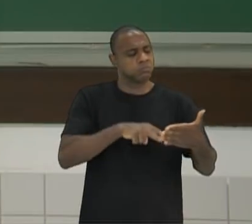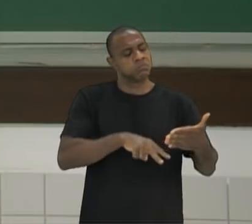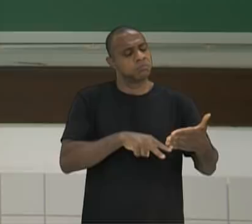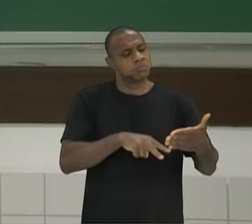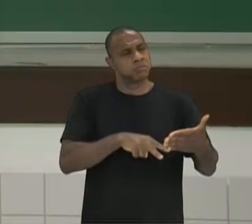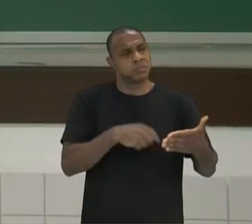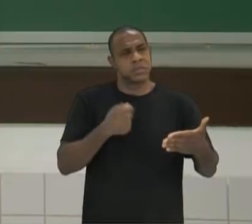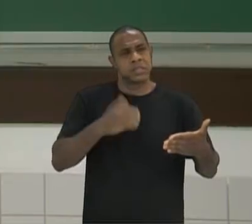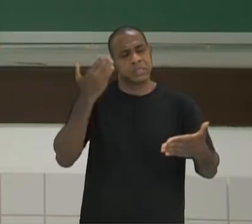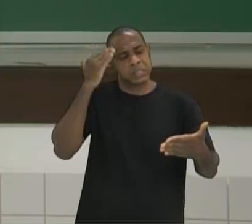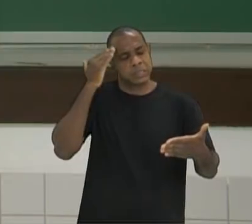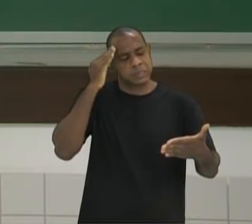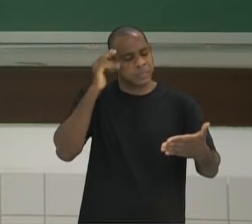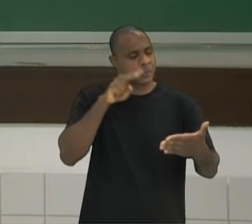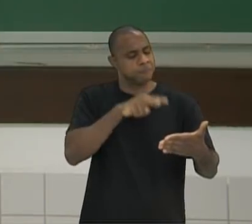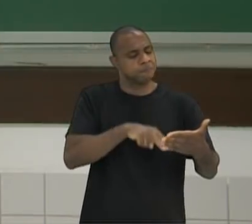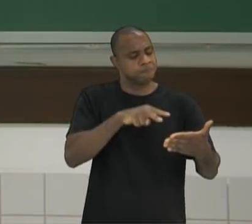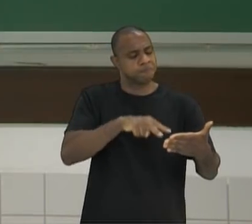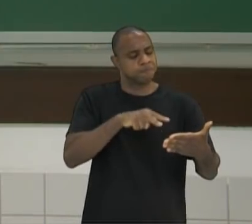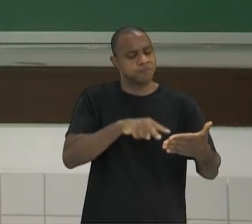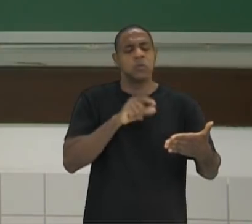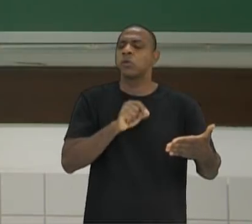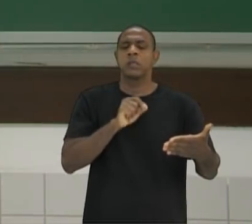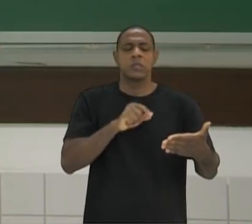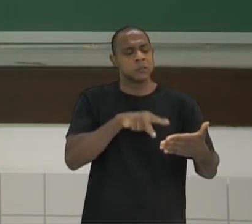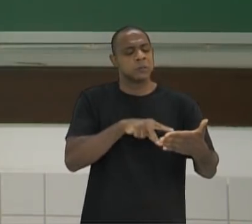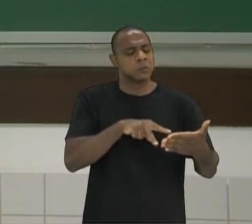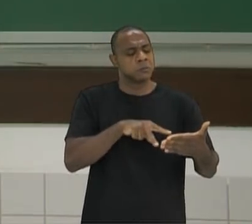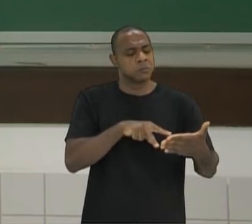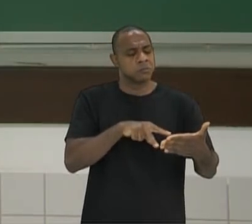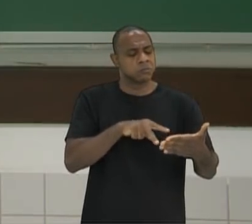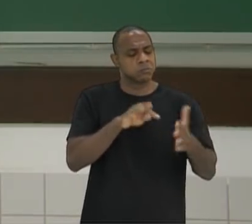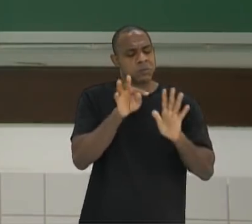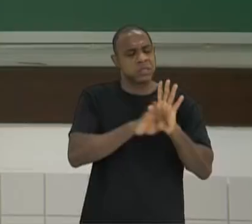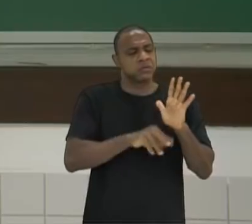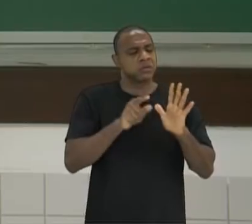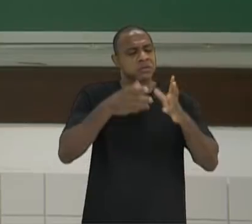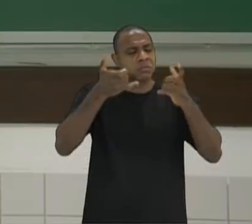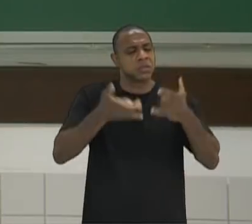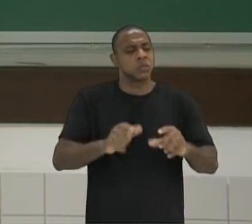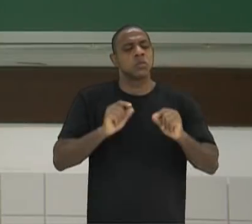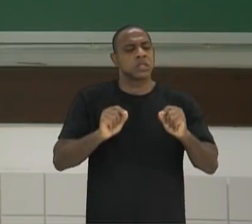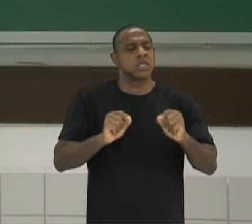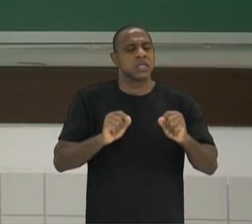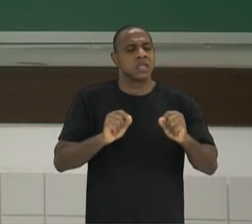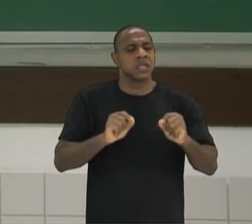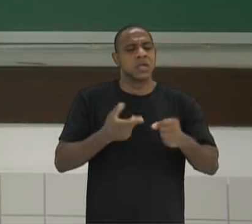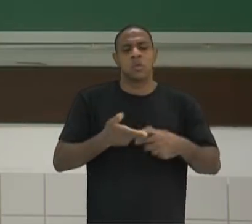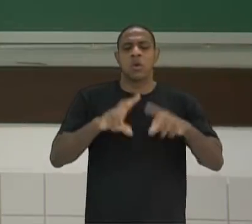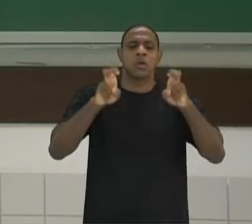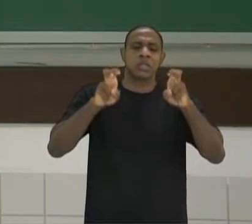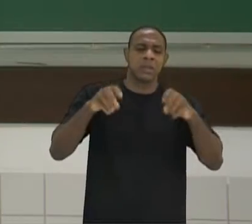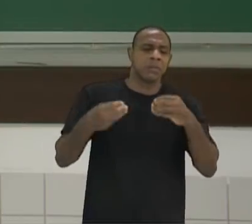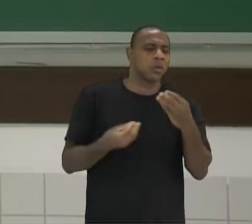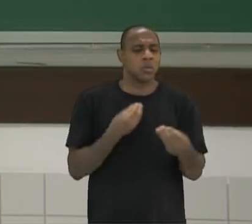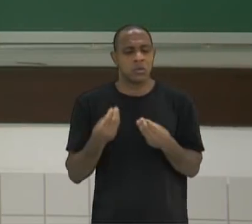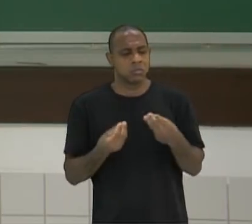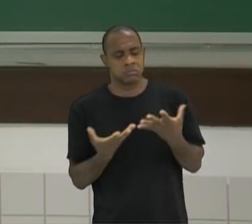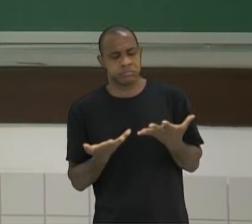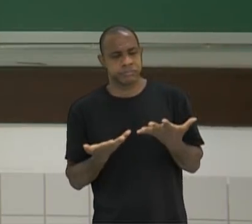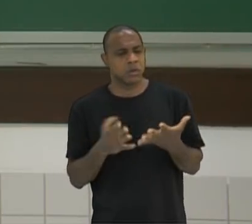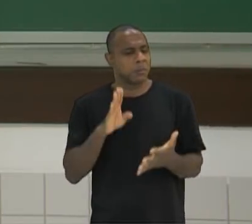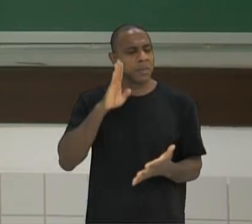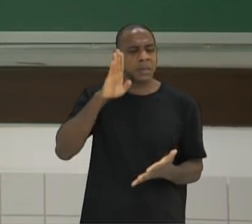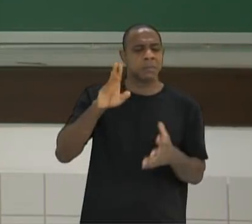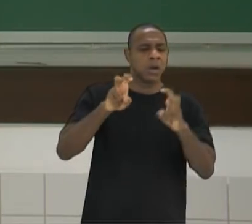tentar entender, interpretar, né, sobre o que esse texto está falando, afinal de contas. Qual é o tema que está sendo abordado? Qual que é o assunto